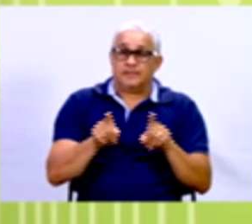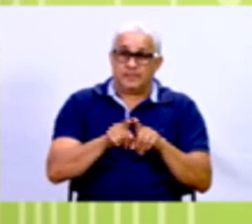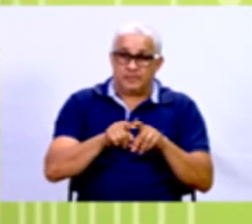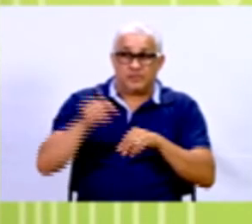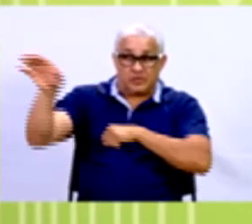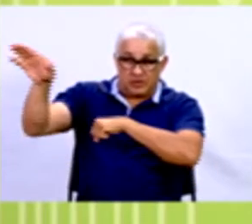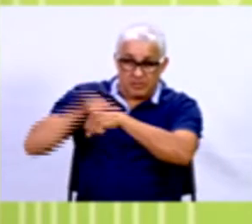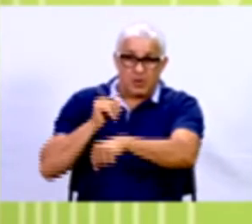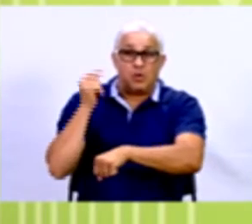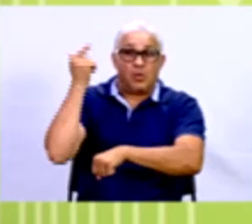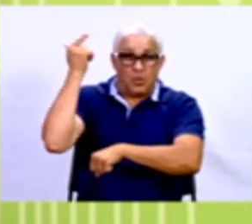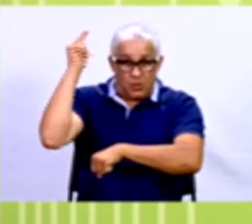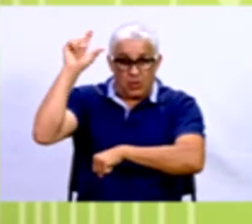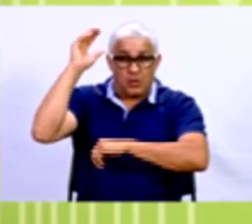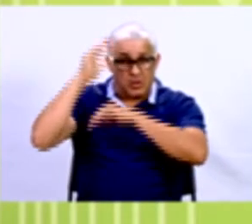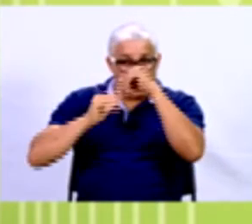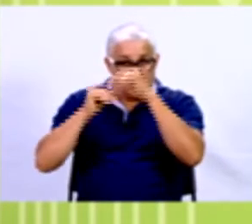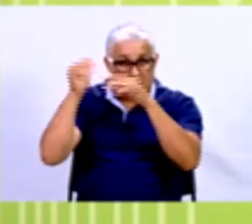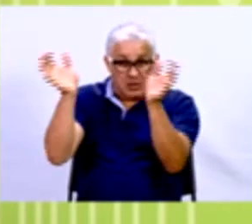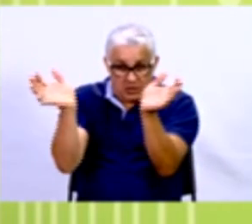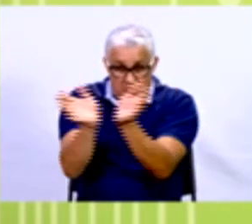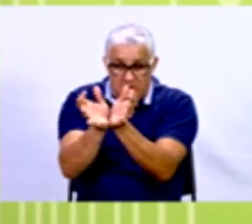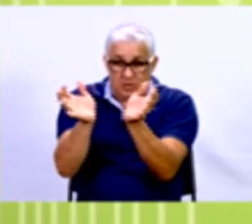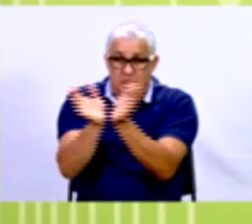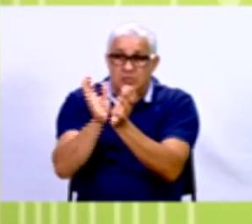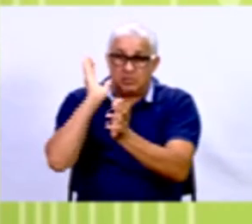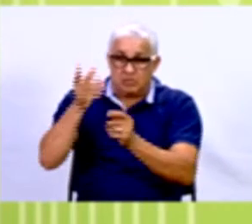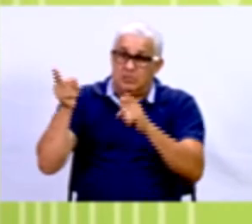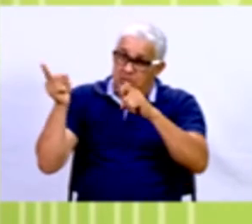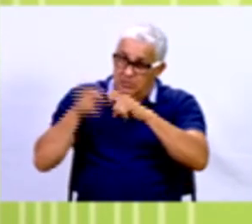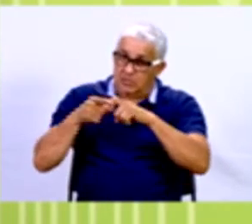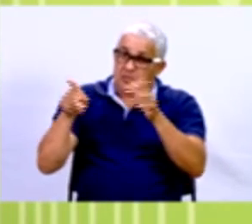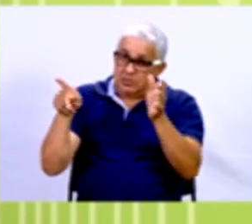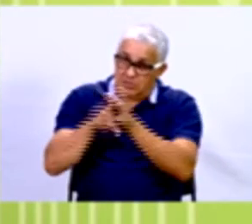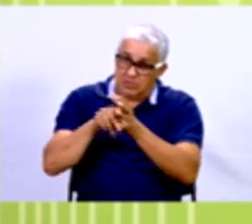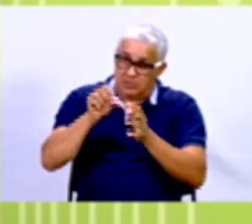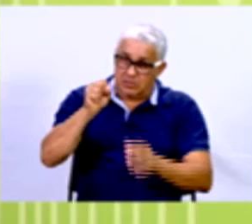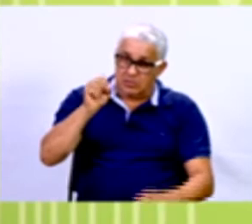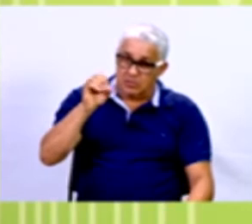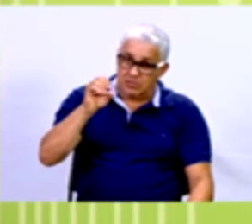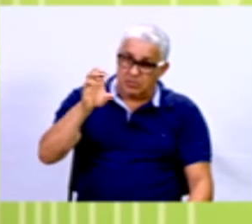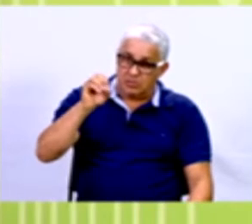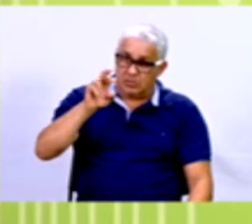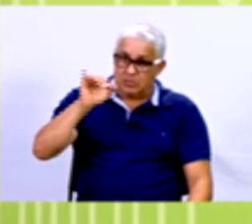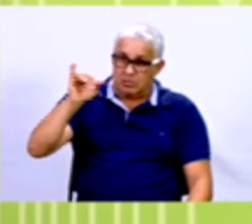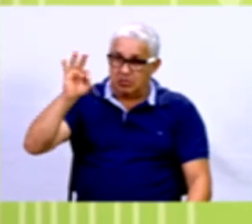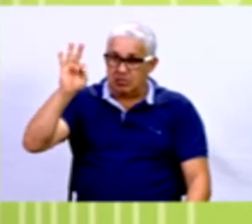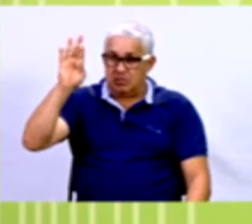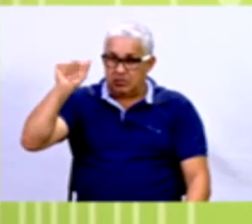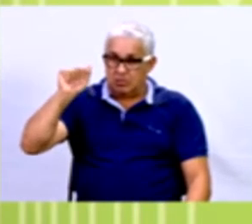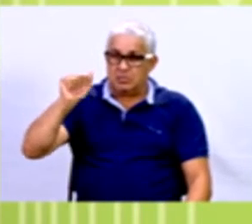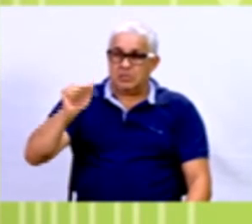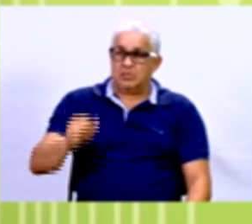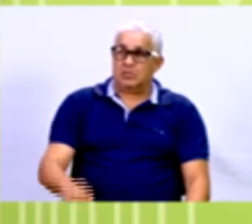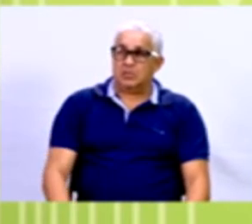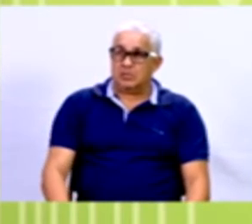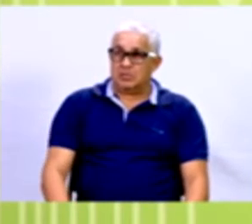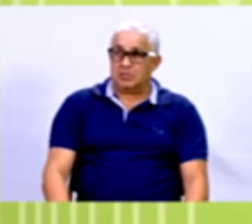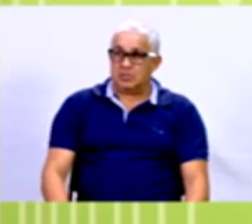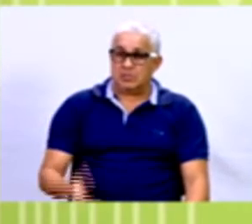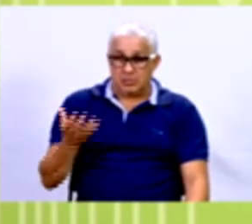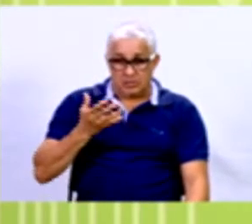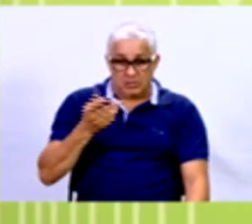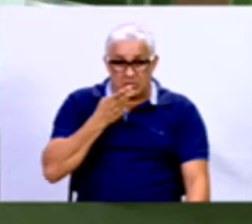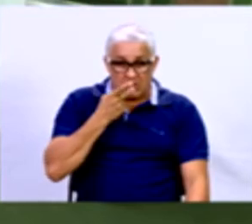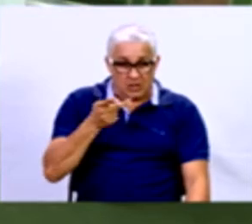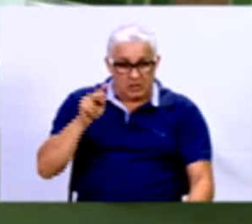acionado uma outra equipe, uma equipe já de médicos, socorristas, enfim. Então, vamos lá. Professor, gostaria de falar sobre